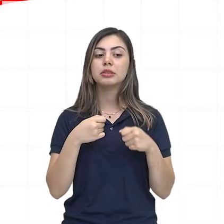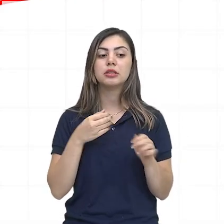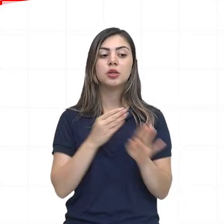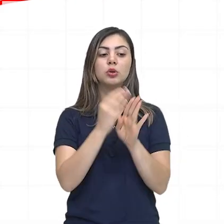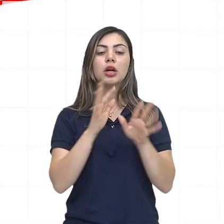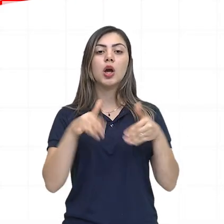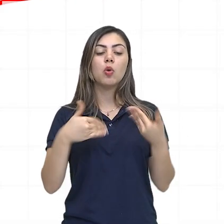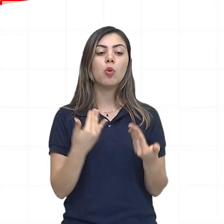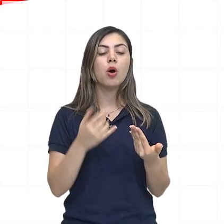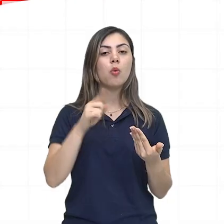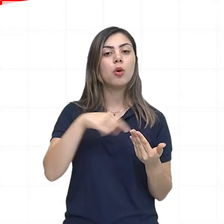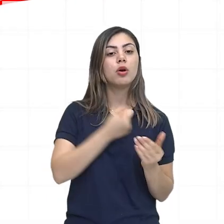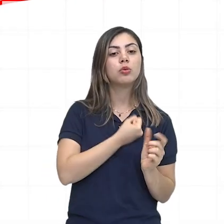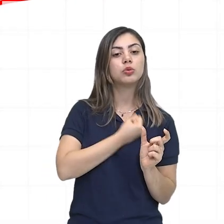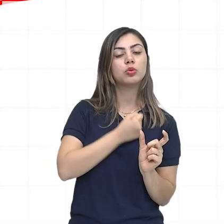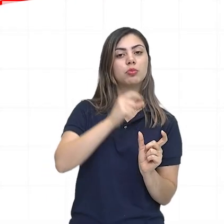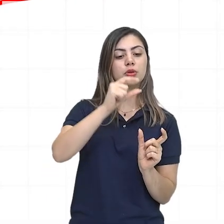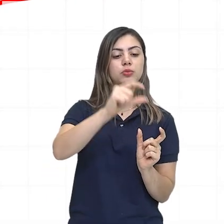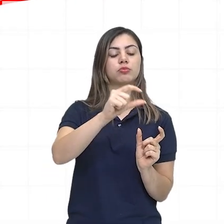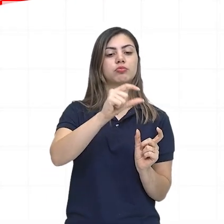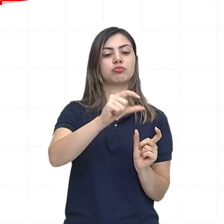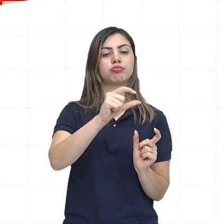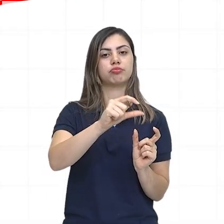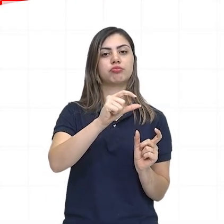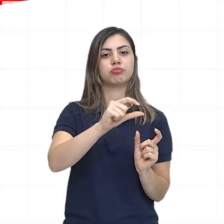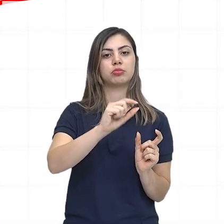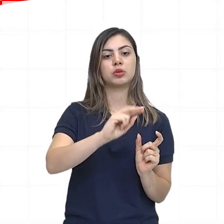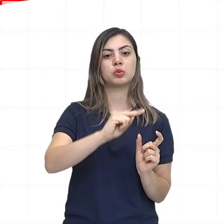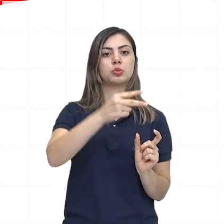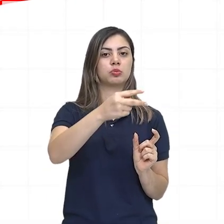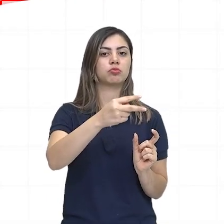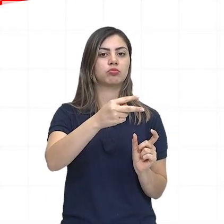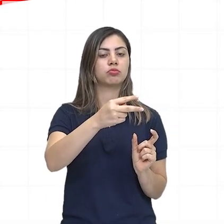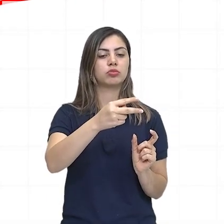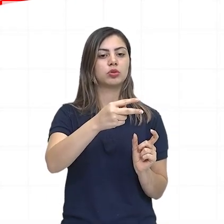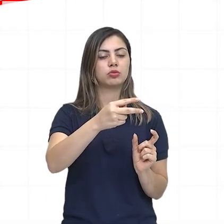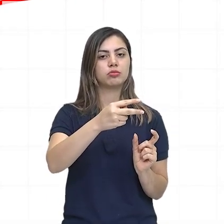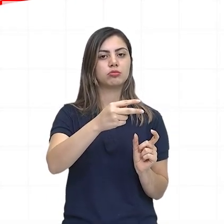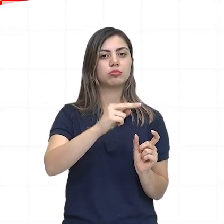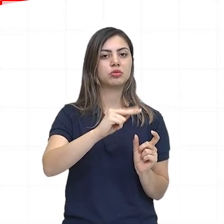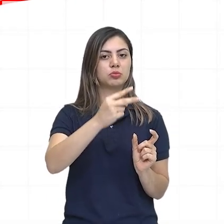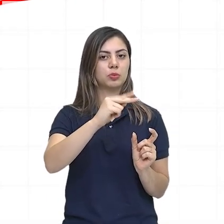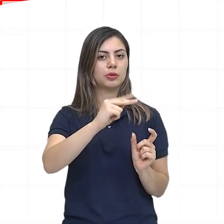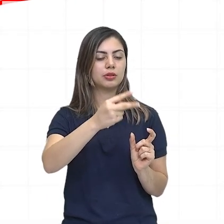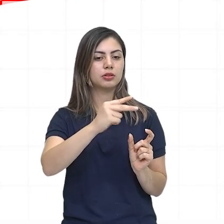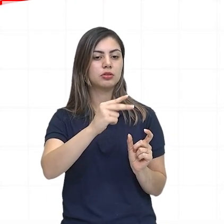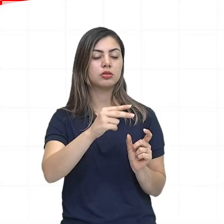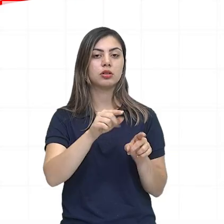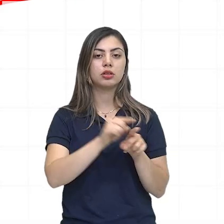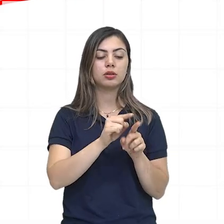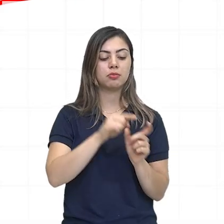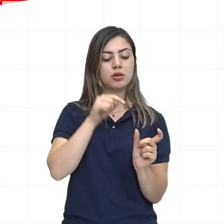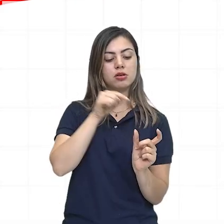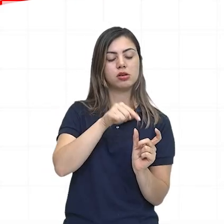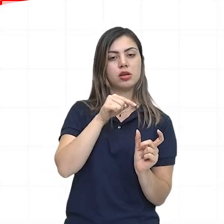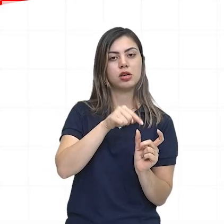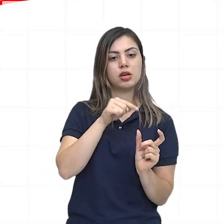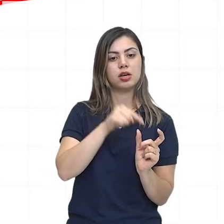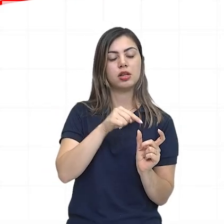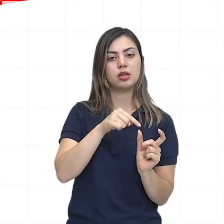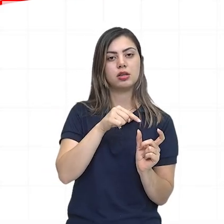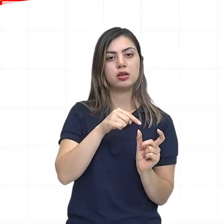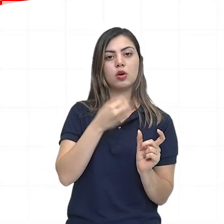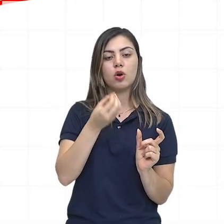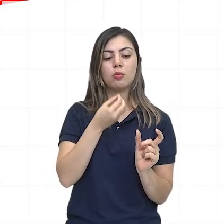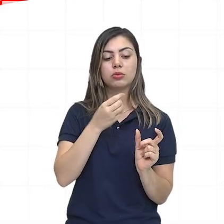o expoente, que é o número que está mais em cima, certo? E a base, ela vai